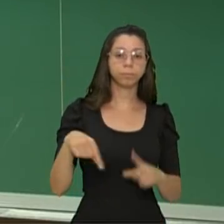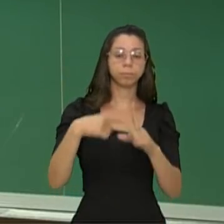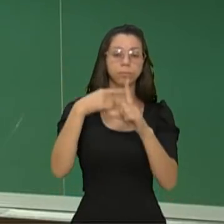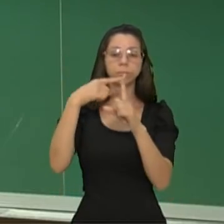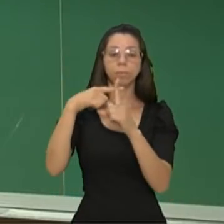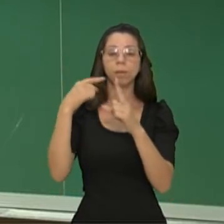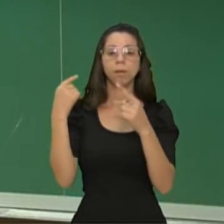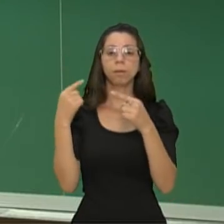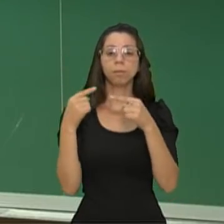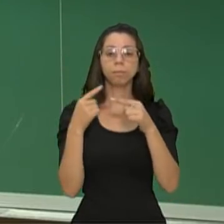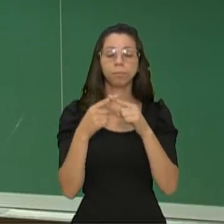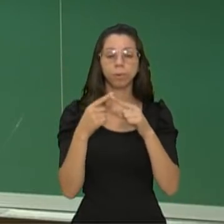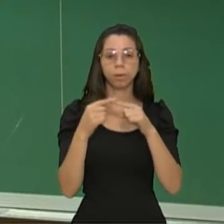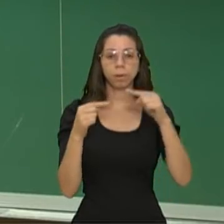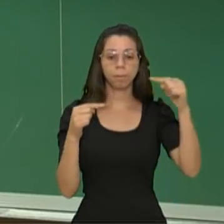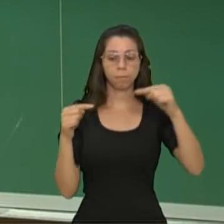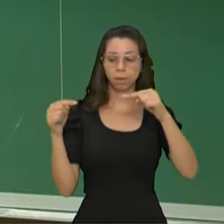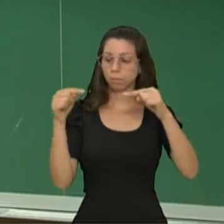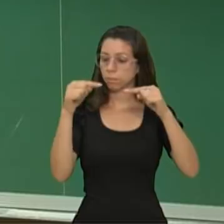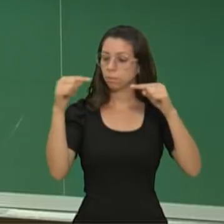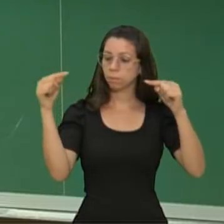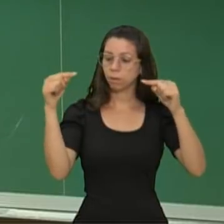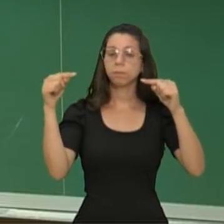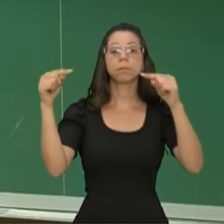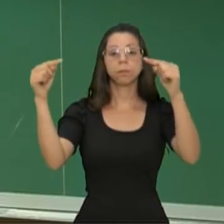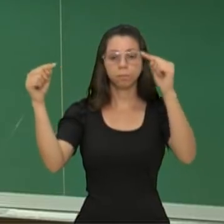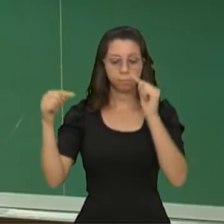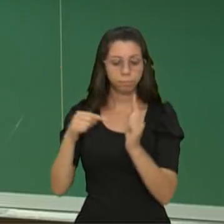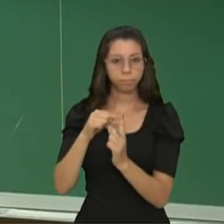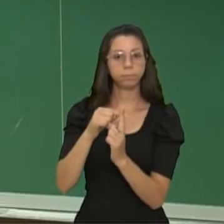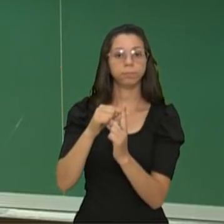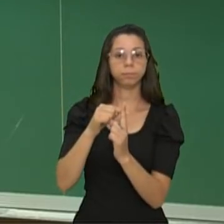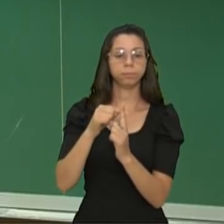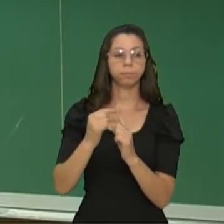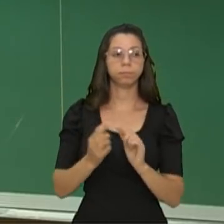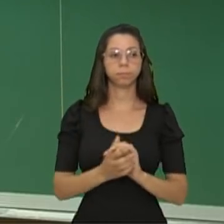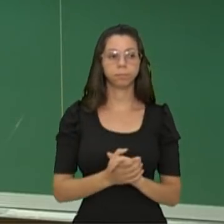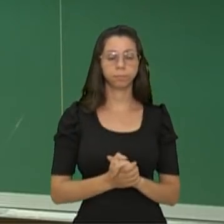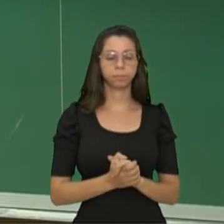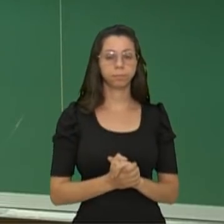multiplicando menos aqui, então fica mais. 4 vezes 32,